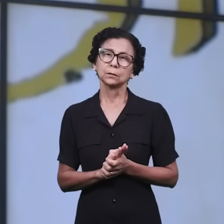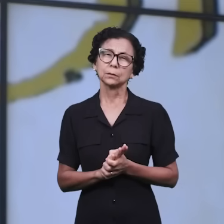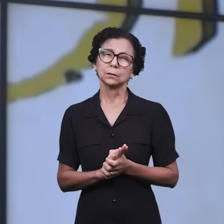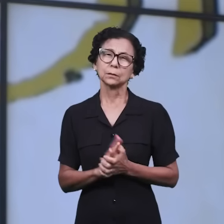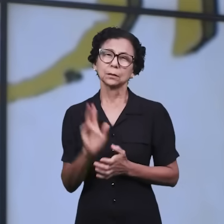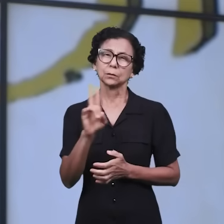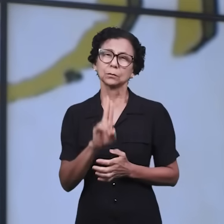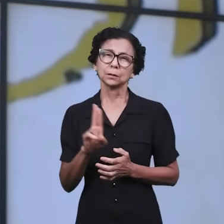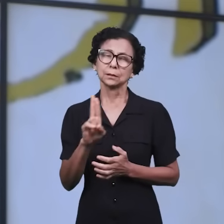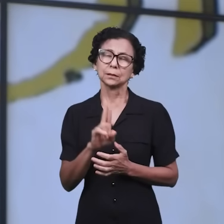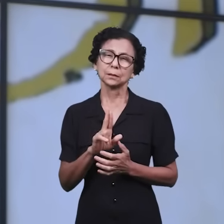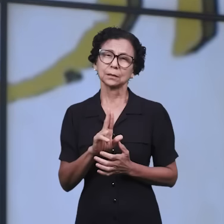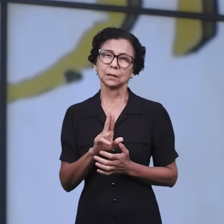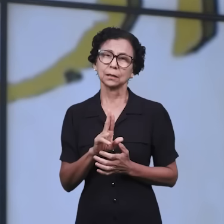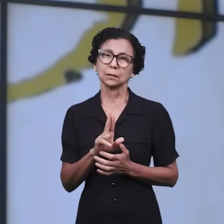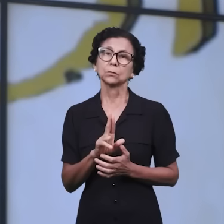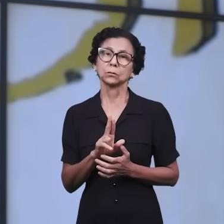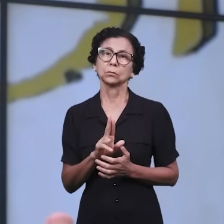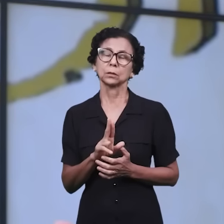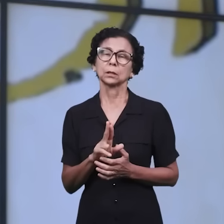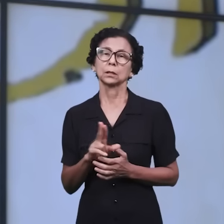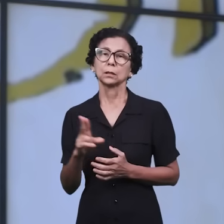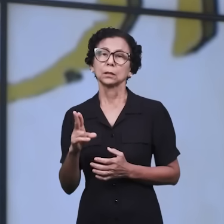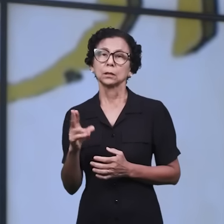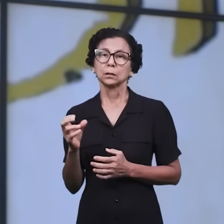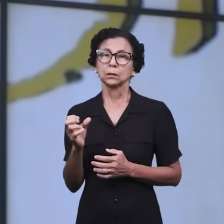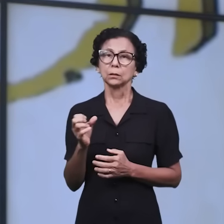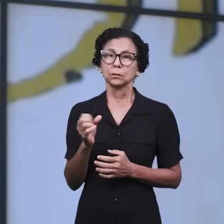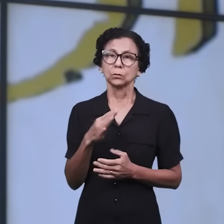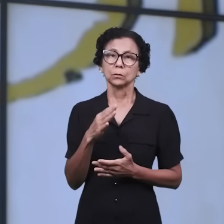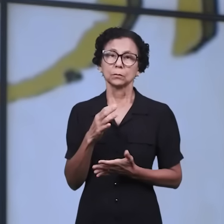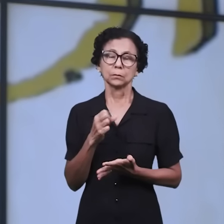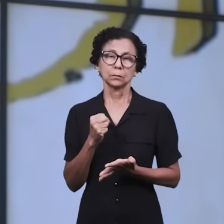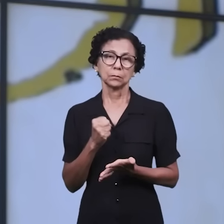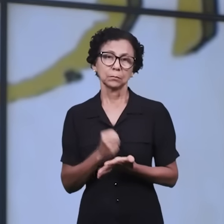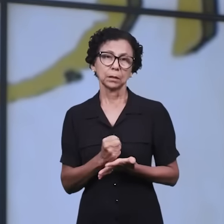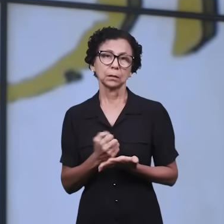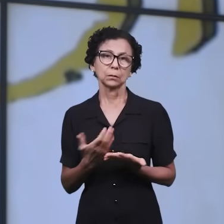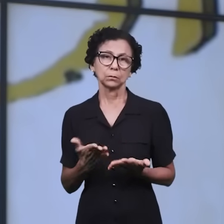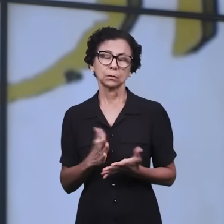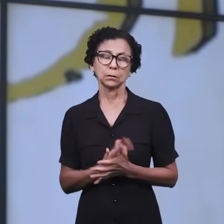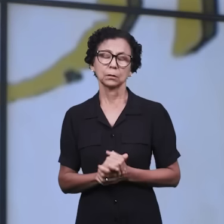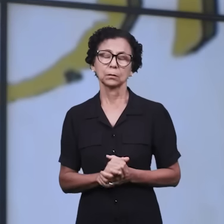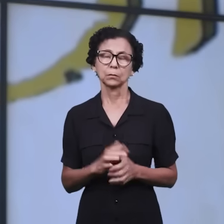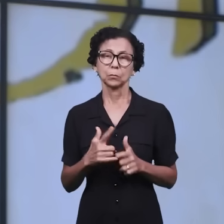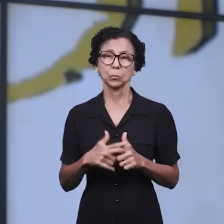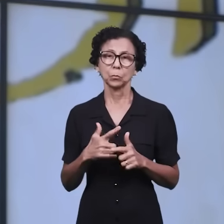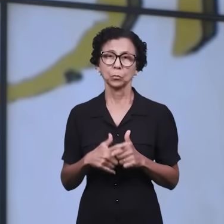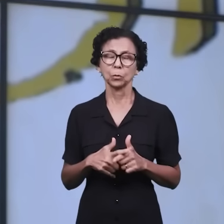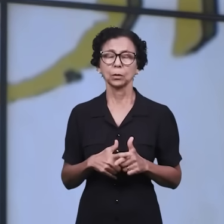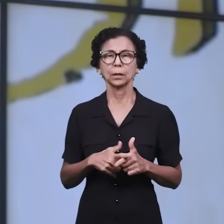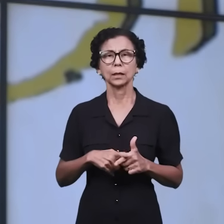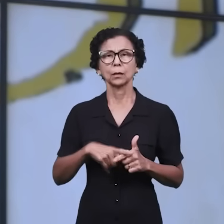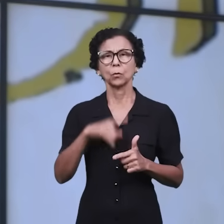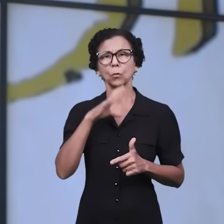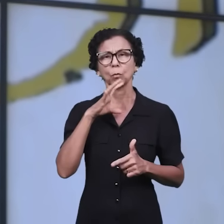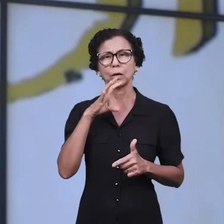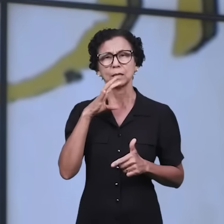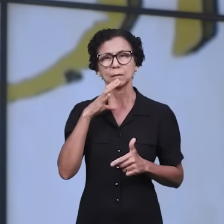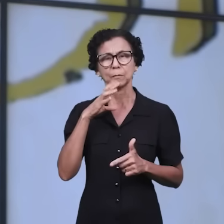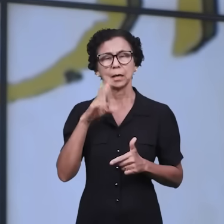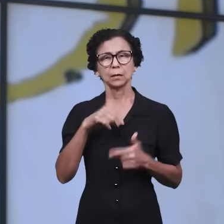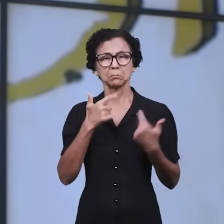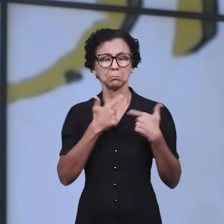mas do Espírito, porque a letra mata e o Espírito vivifica. É um texto já conhecido, né? E a gente observa, se a